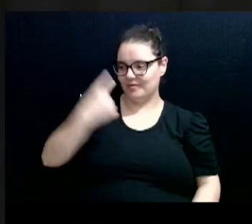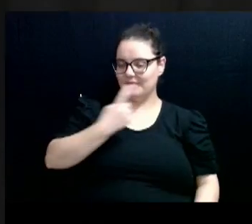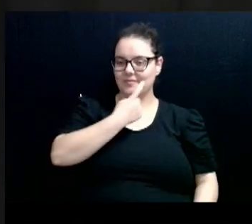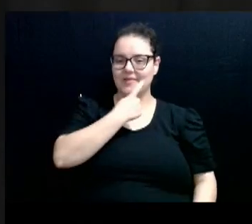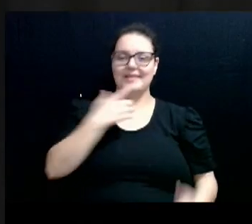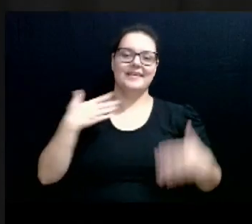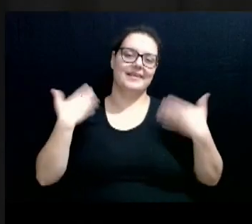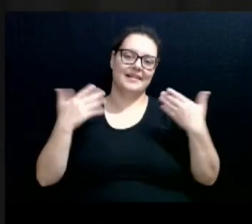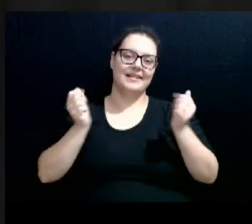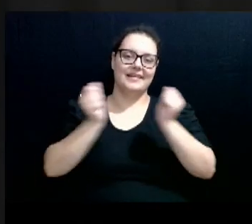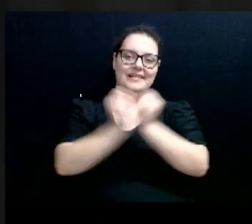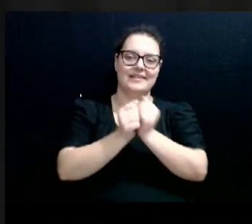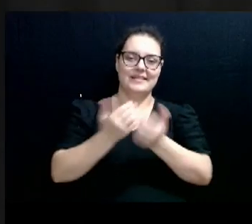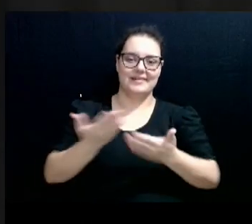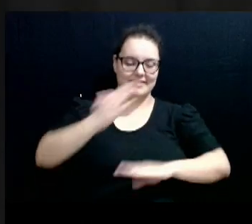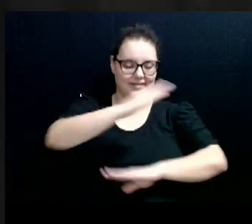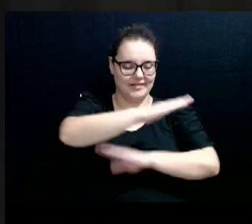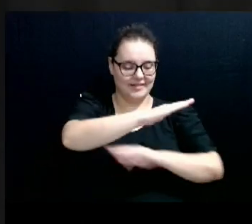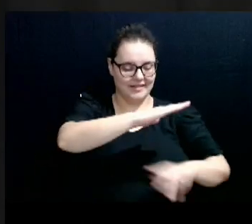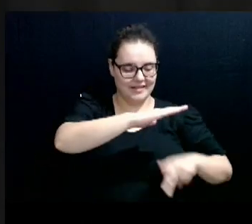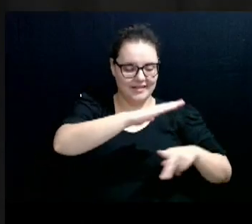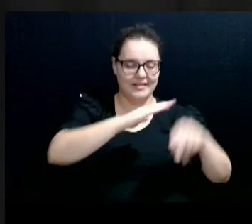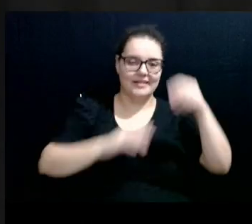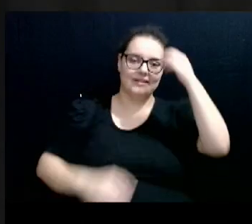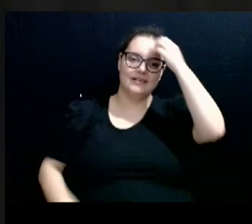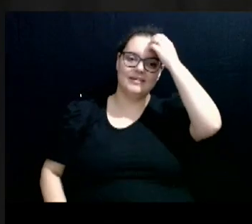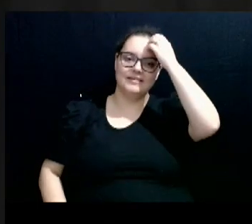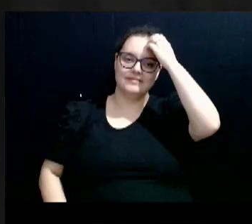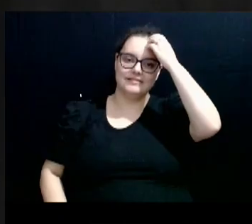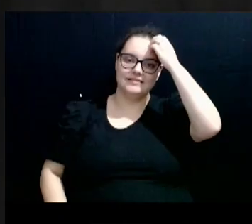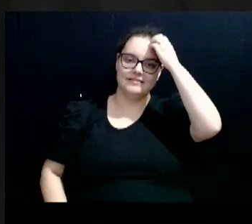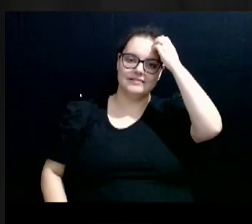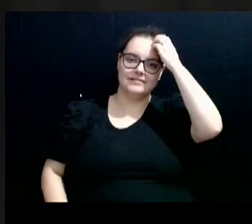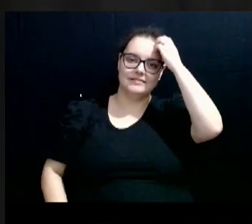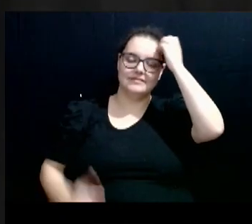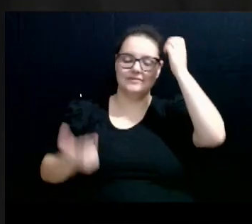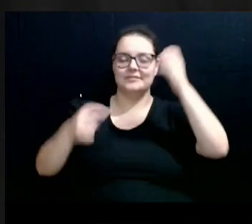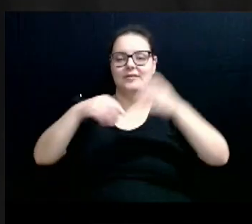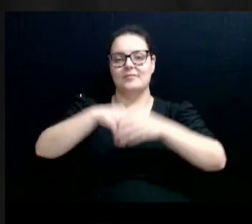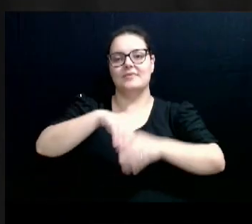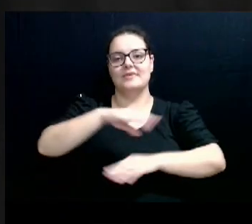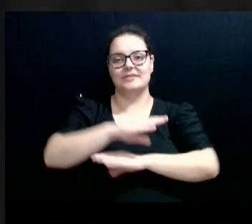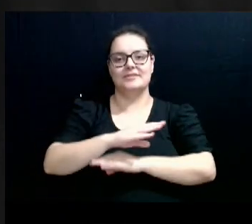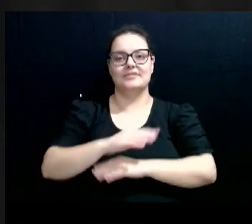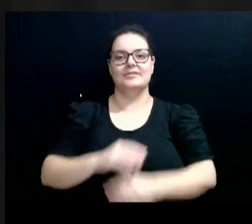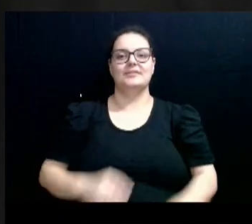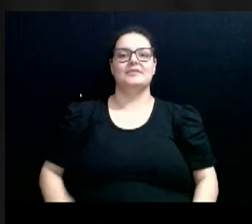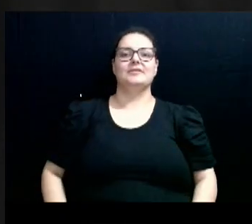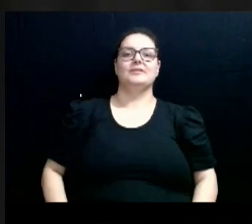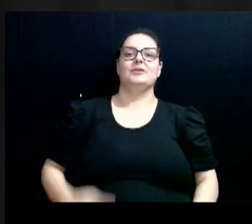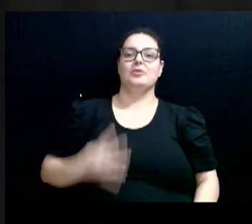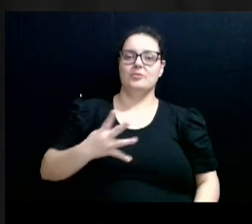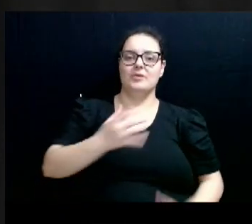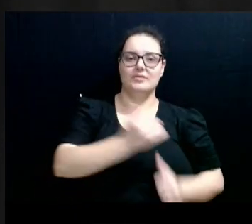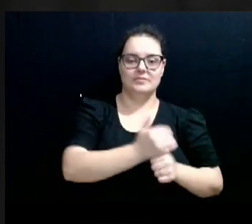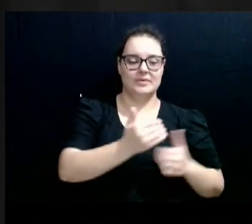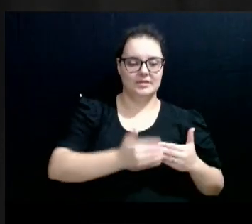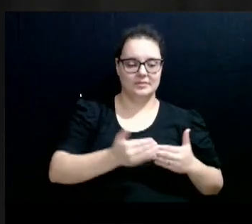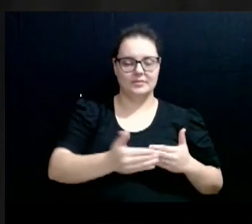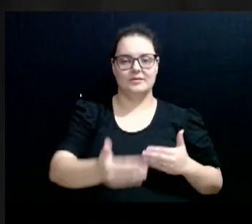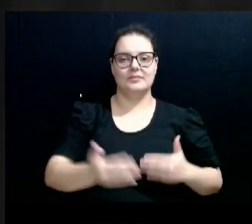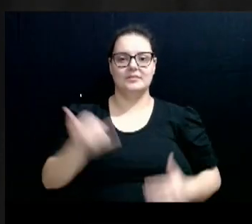na Casa do Povo, uma vez mais aqui nessa casa, onde eu passei 4 mandatos consecutivos. Deixa eu fazer minha